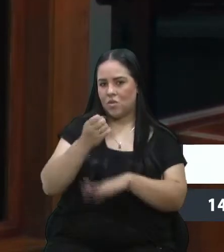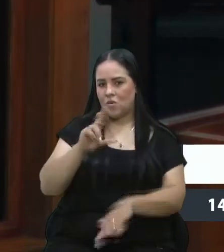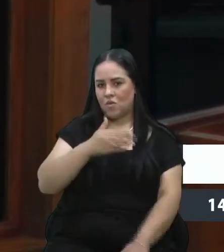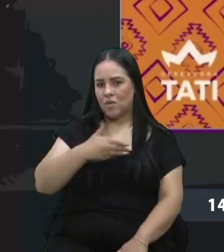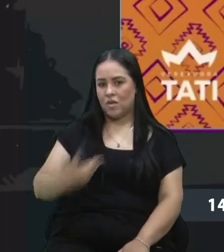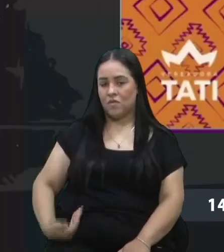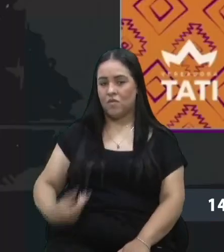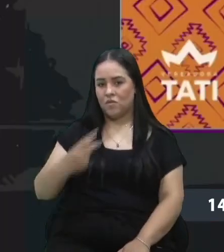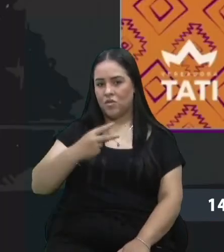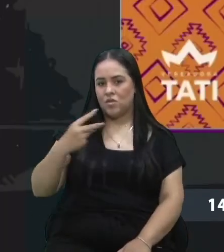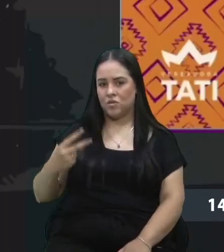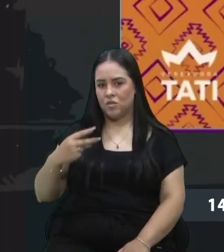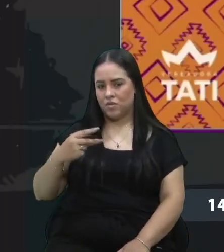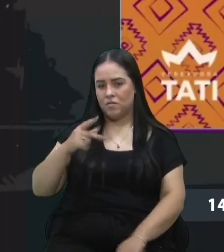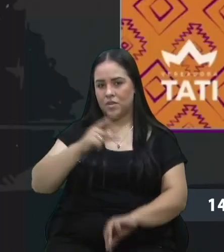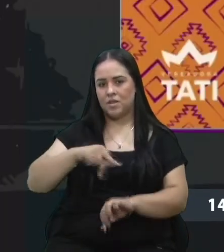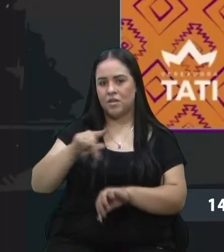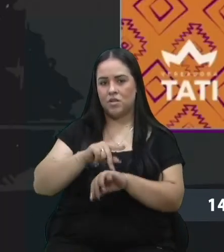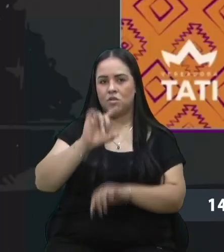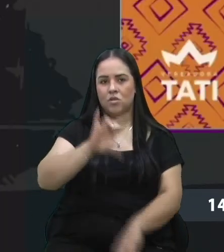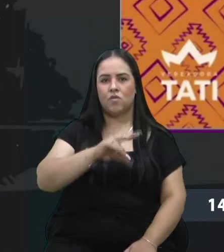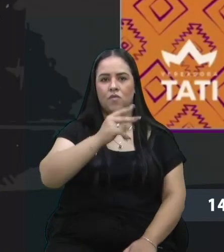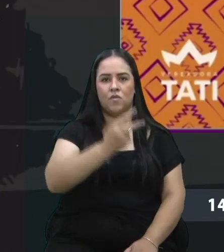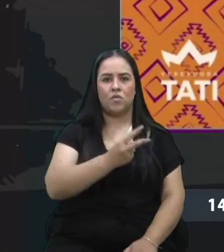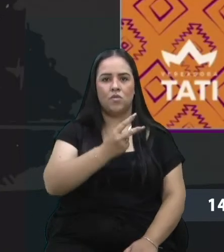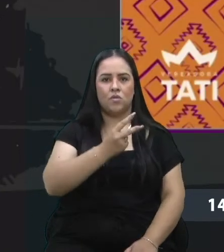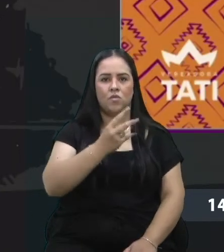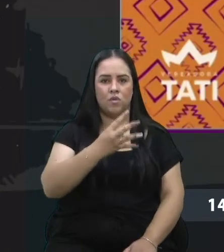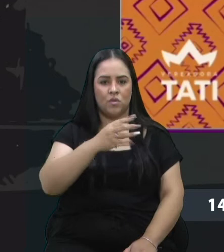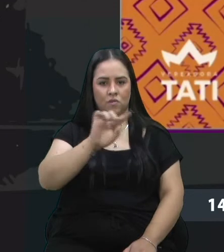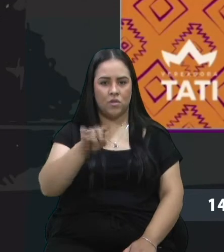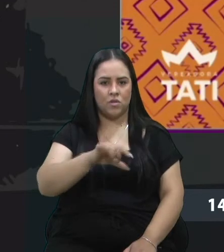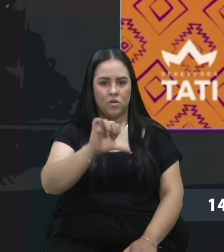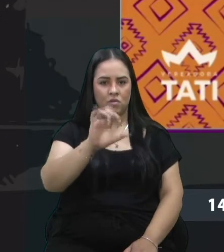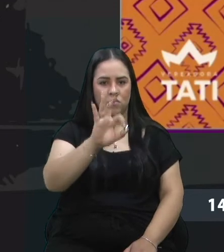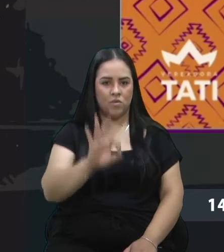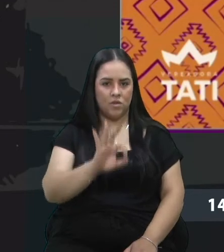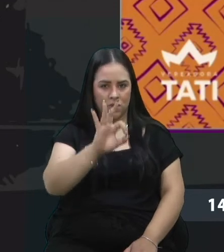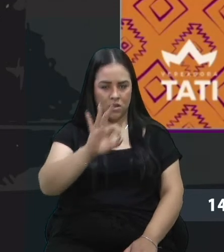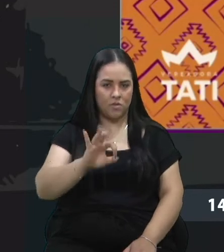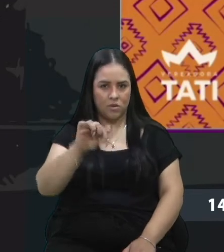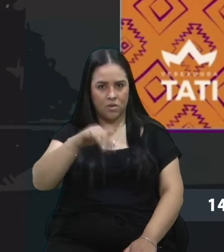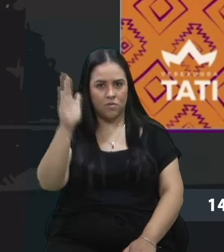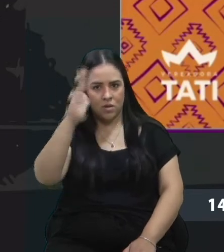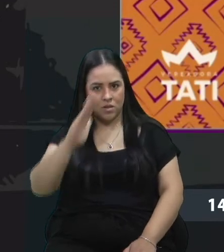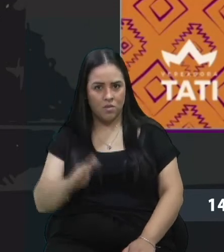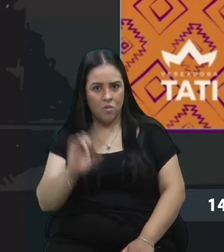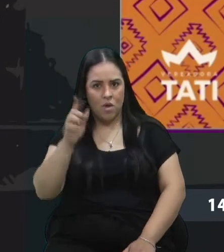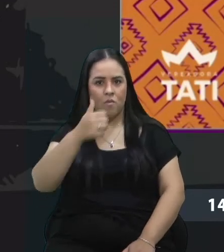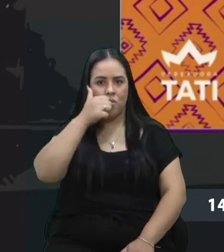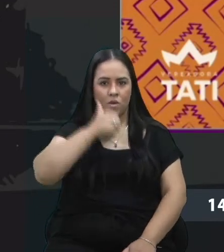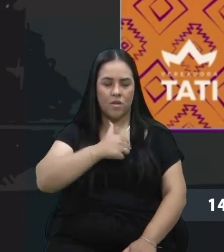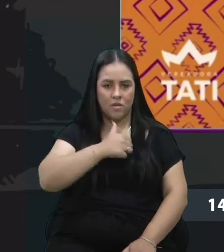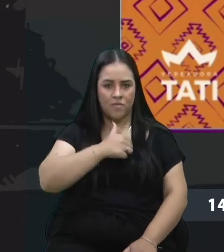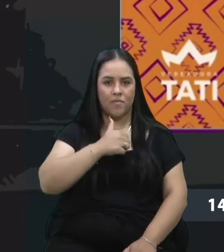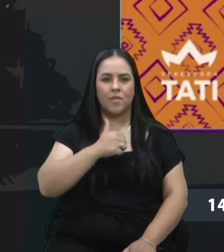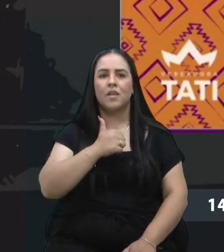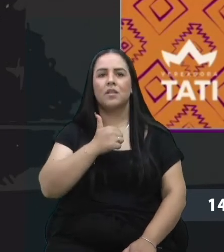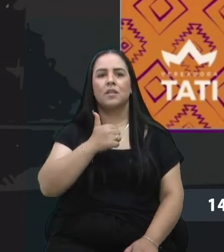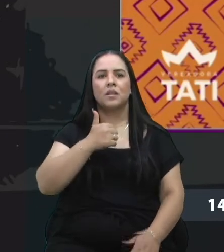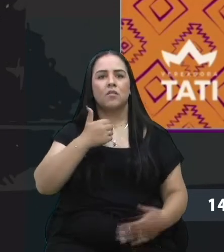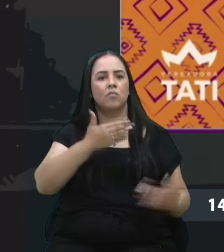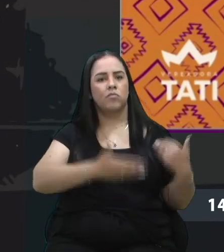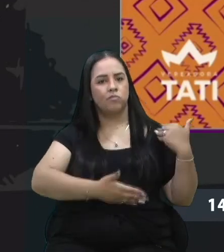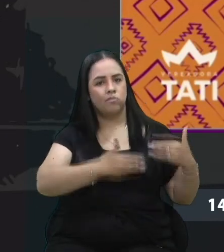apenas 24,9% dos parlamentares nacionais são mulheres. Nesse ritmo de progresso, a igualdade